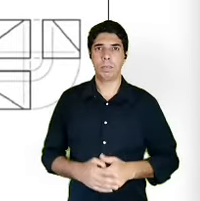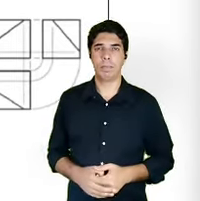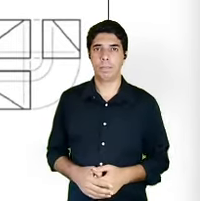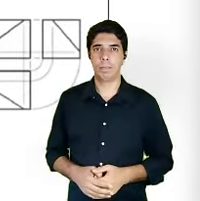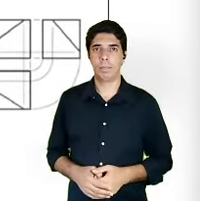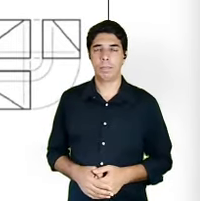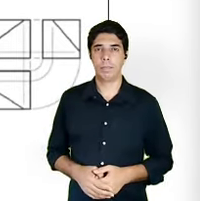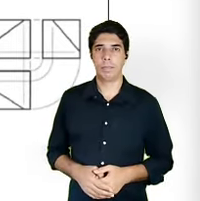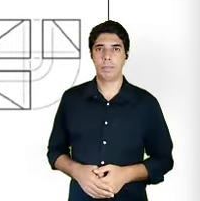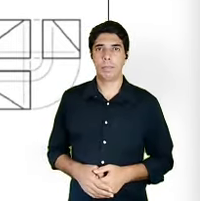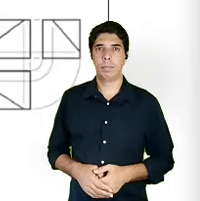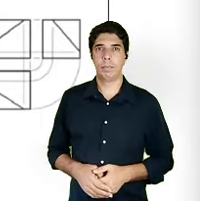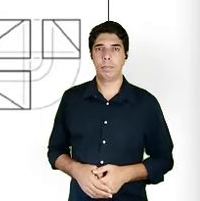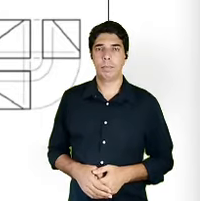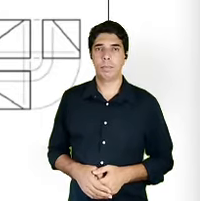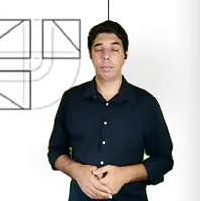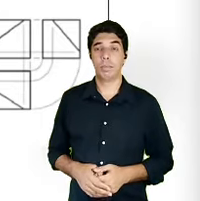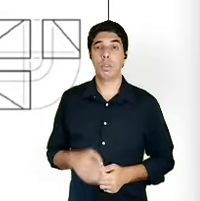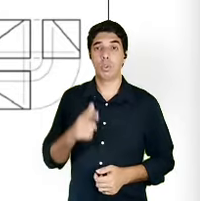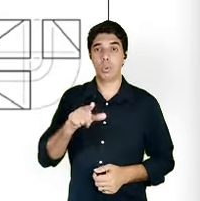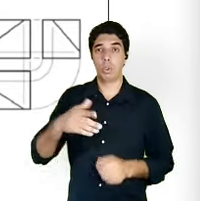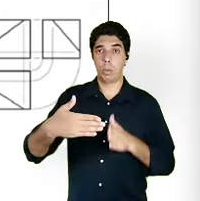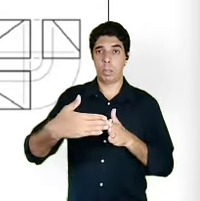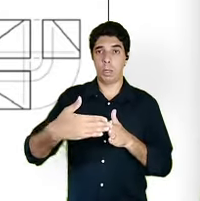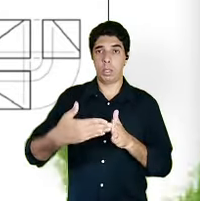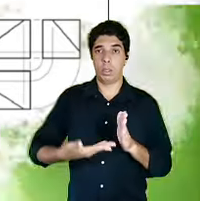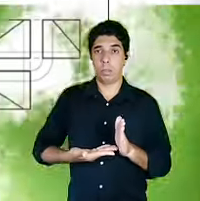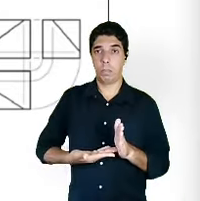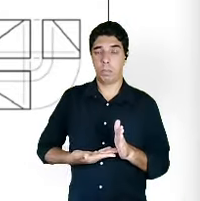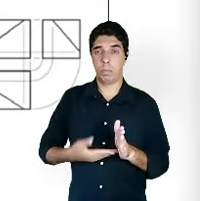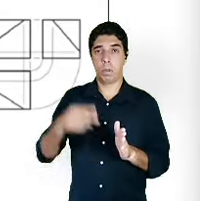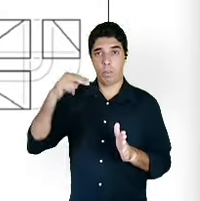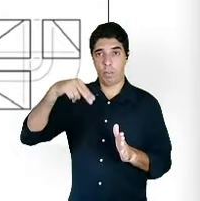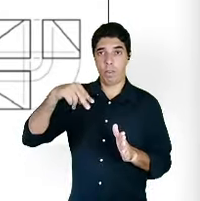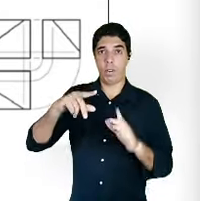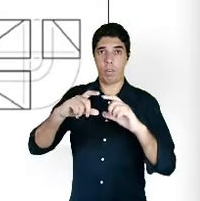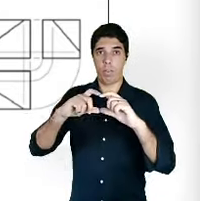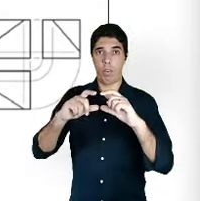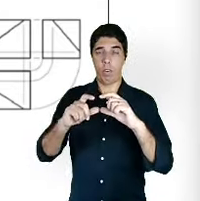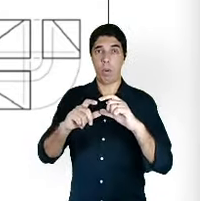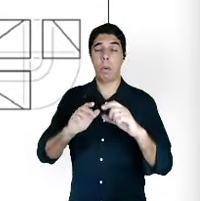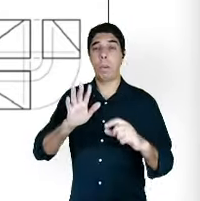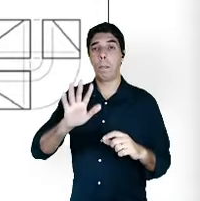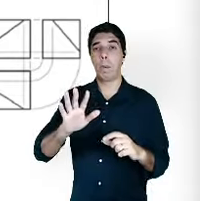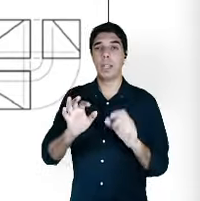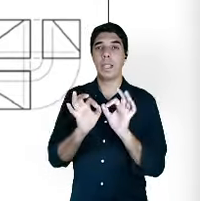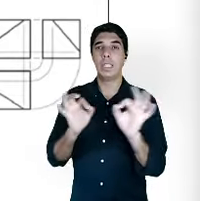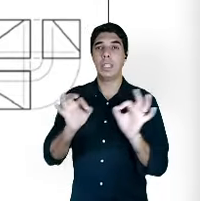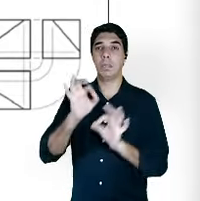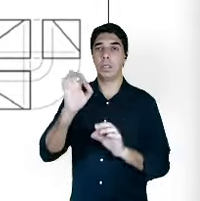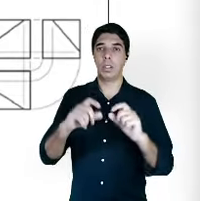dois planos, a superfície inclinada ela vai manter a forma, mas ela sofre um pouco a alteração da